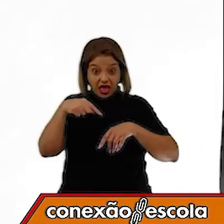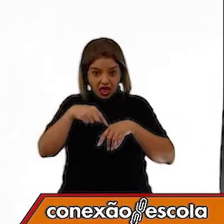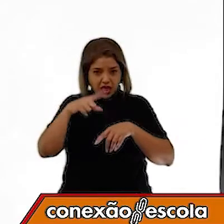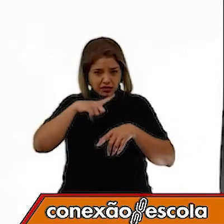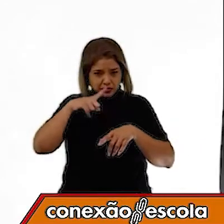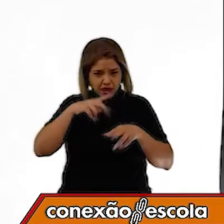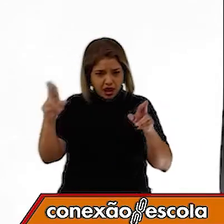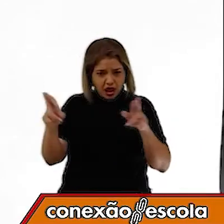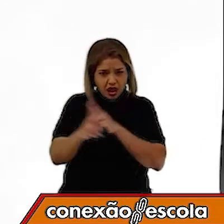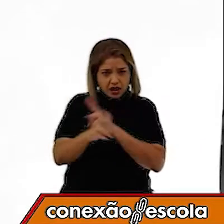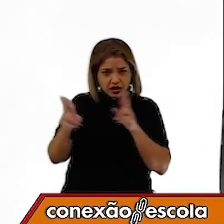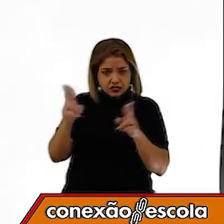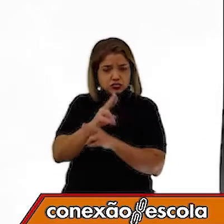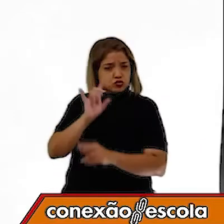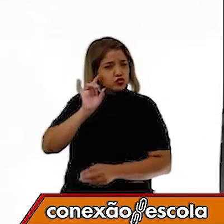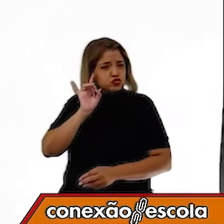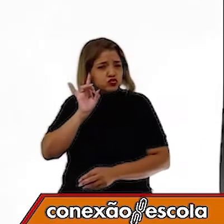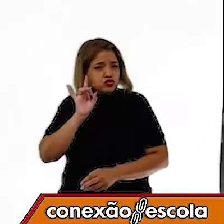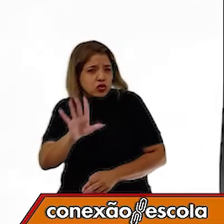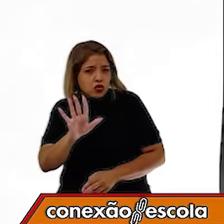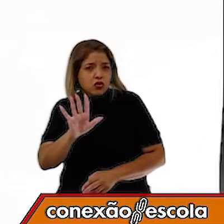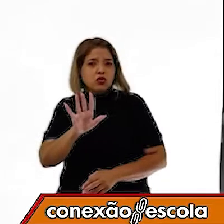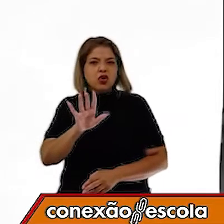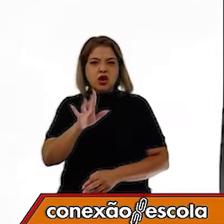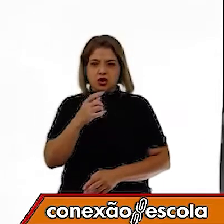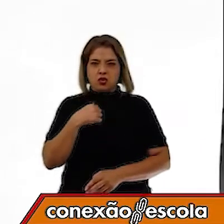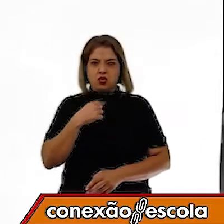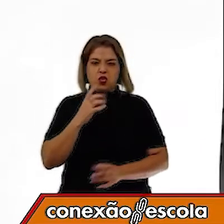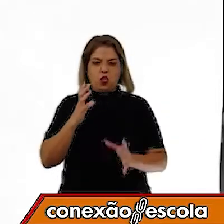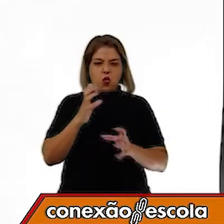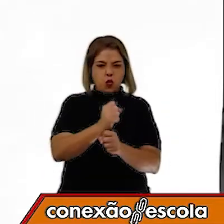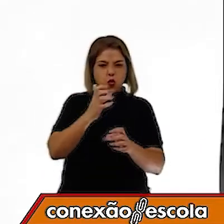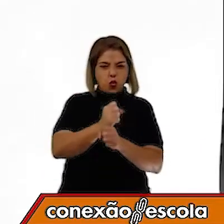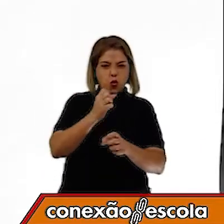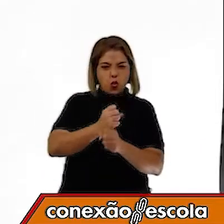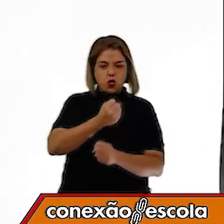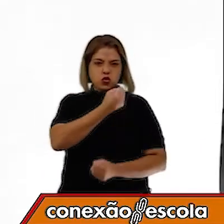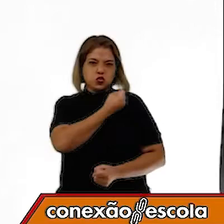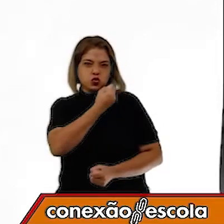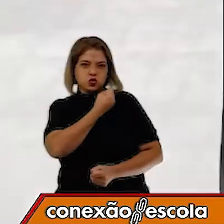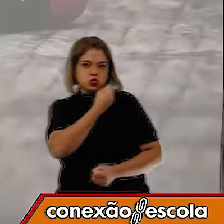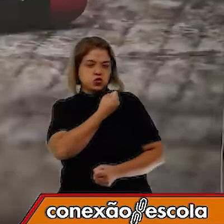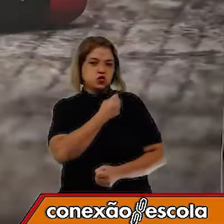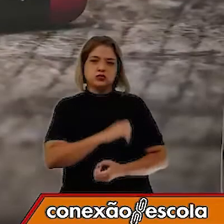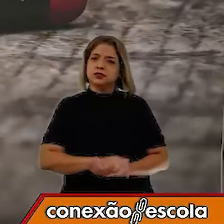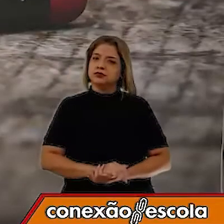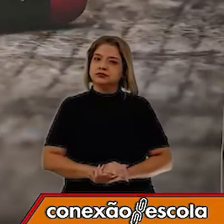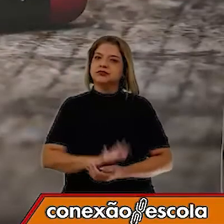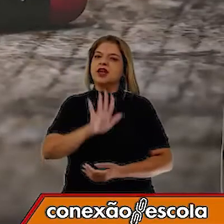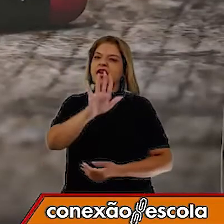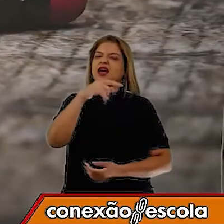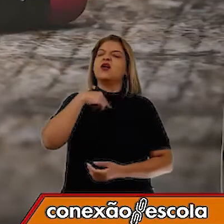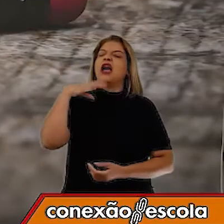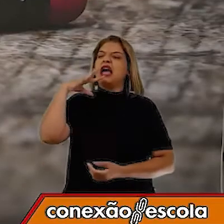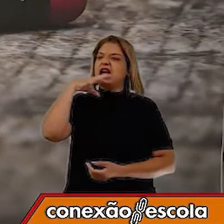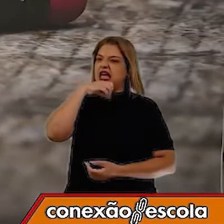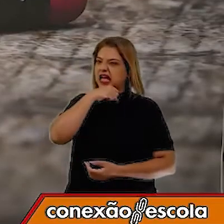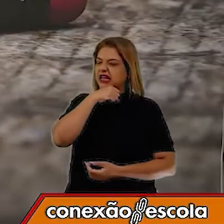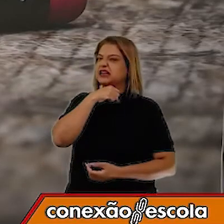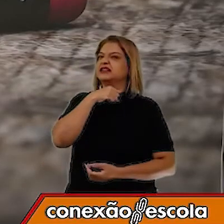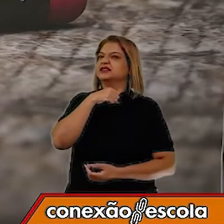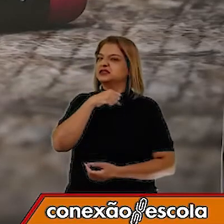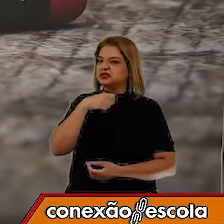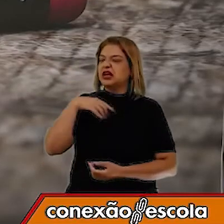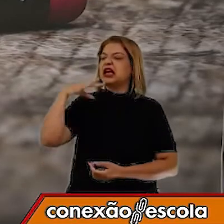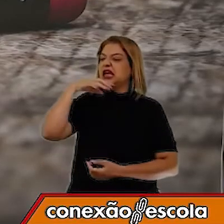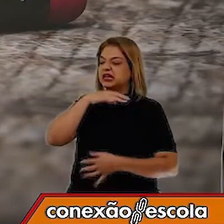relacionada somente a contas e números? Tia Isabela, eu acho. Eu acho que a matemática